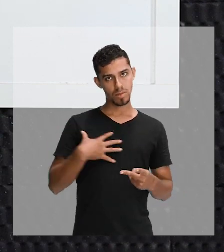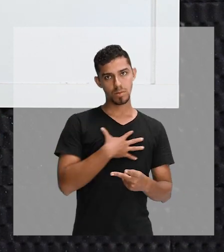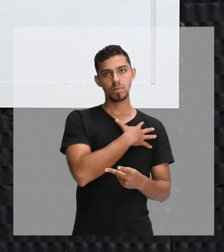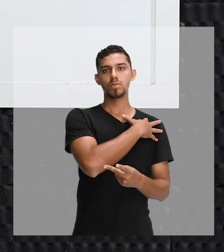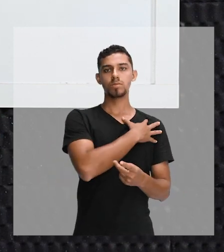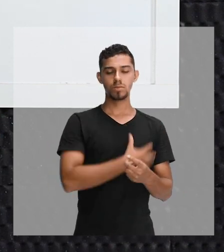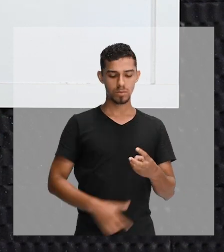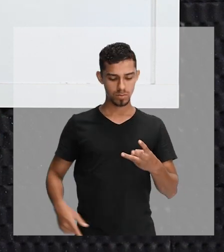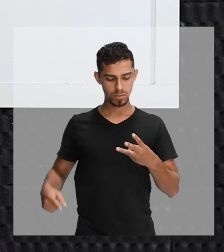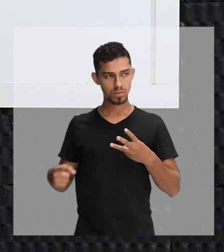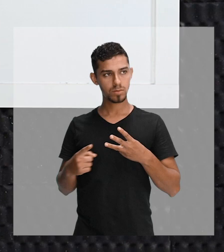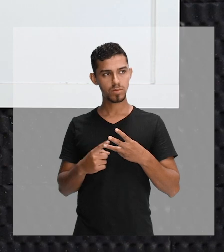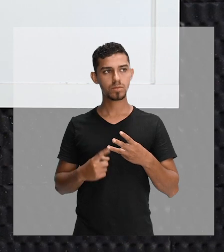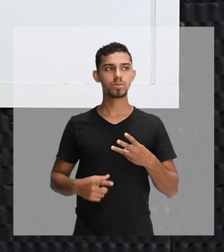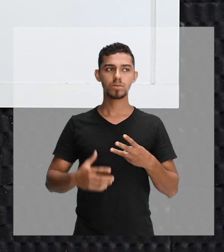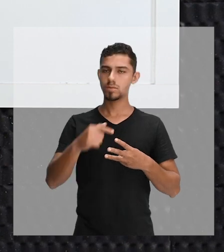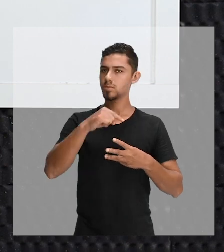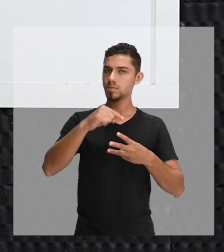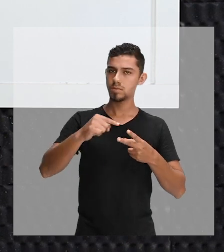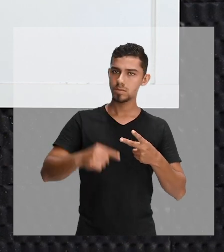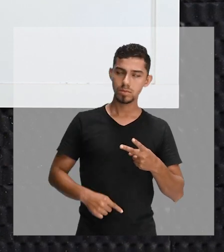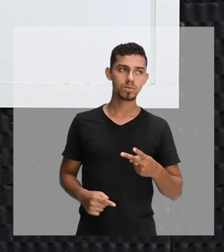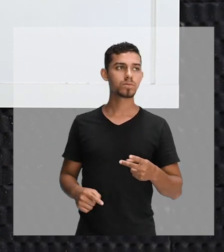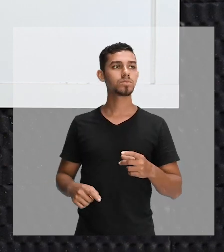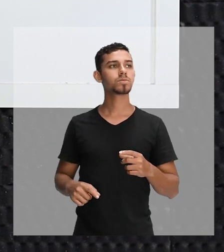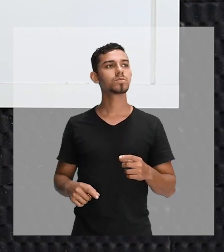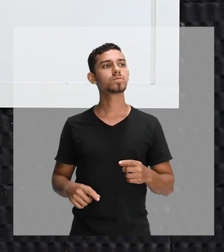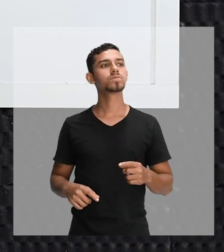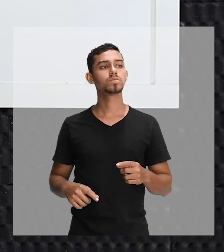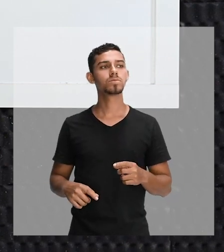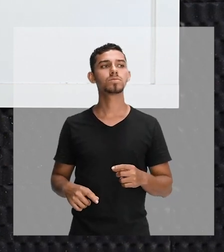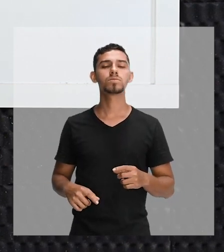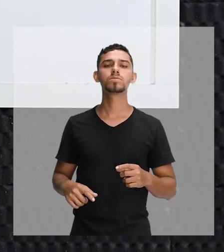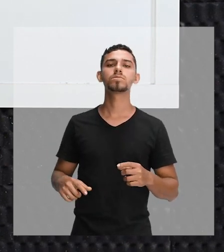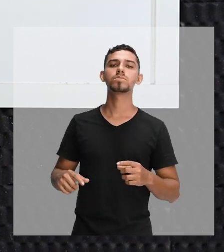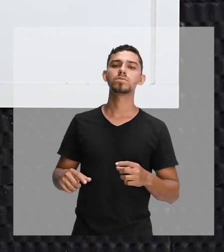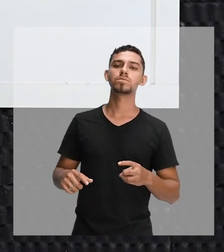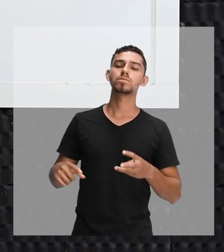Aristóteles, certo? E em comum a eles nós temos uma